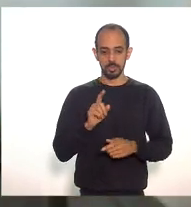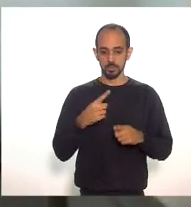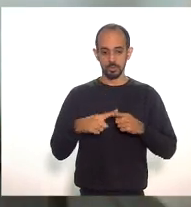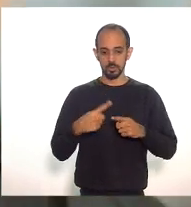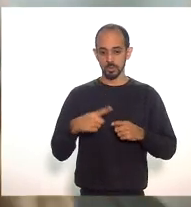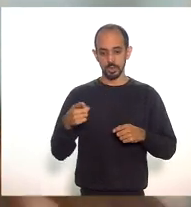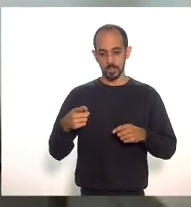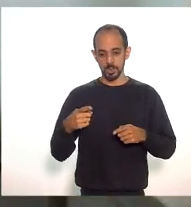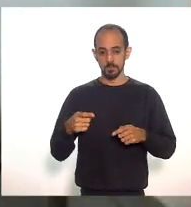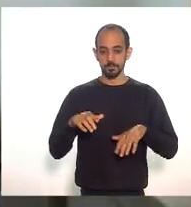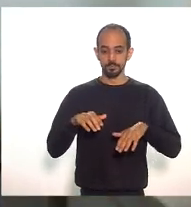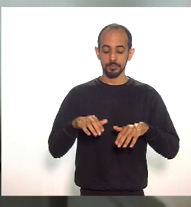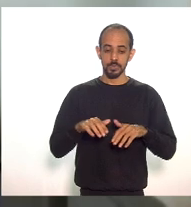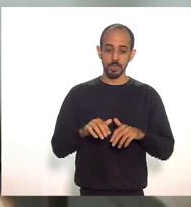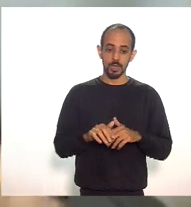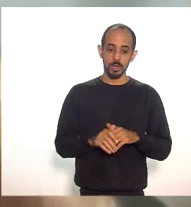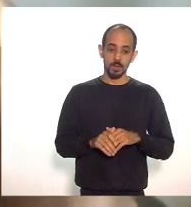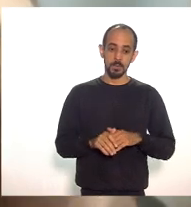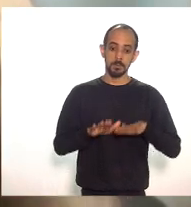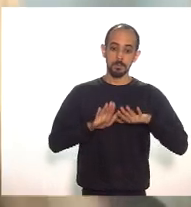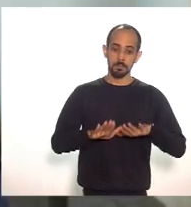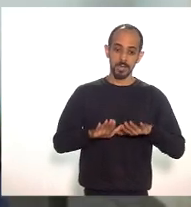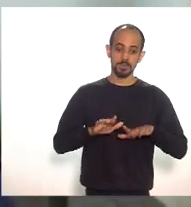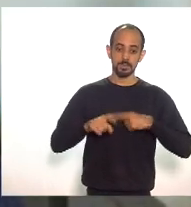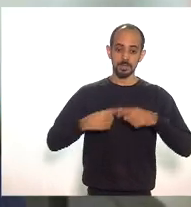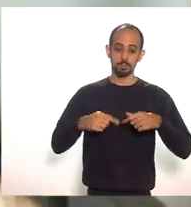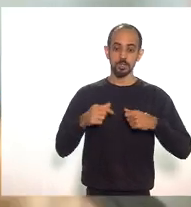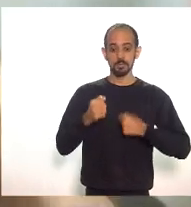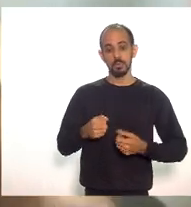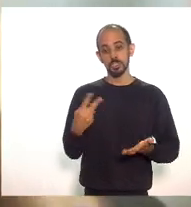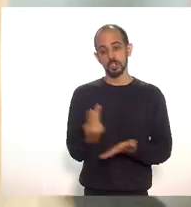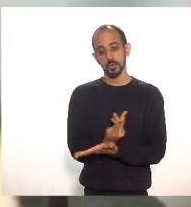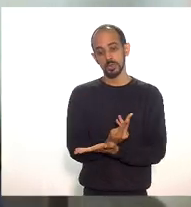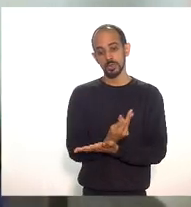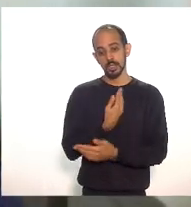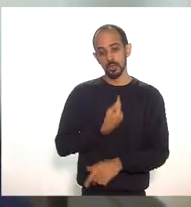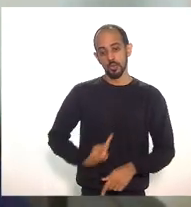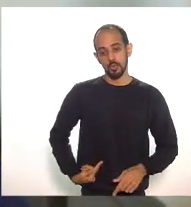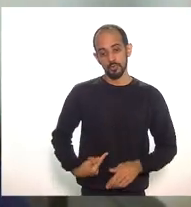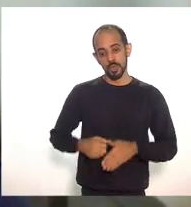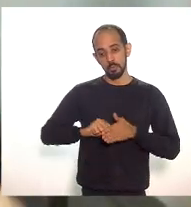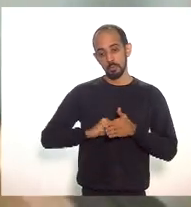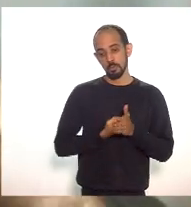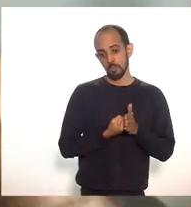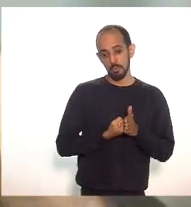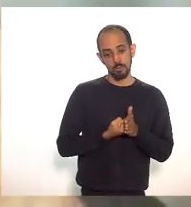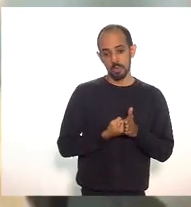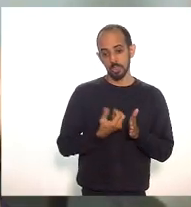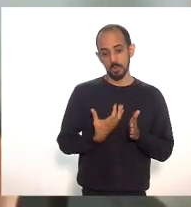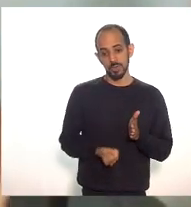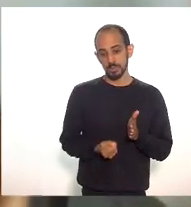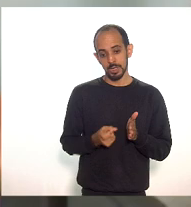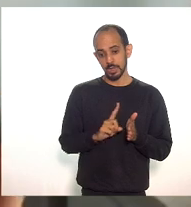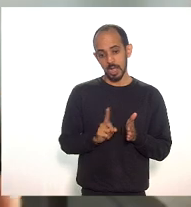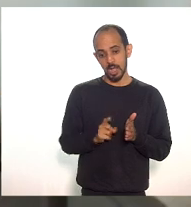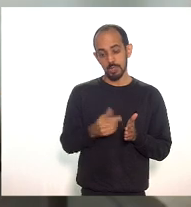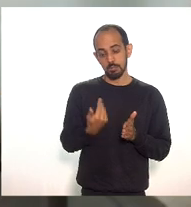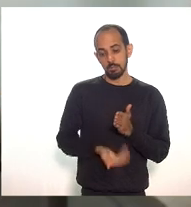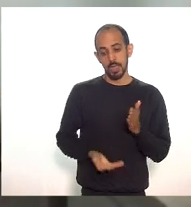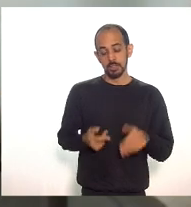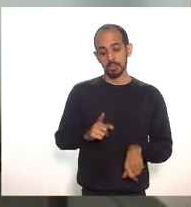meu a derrubada do veto mas perdendo muito mais